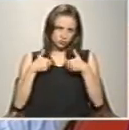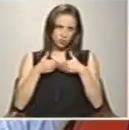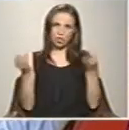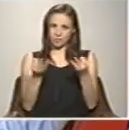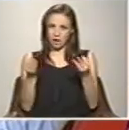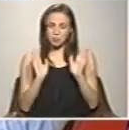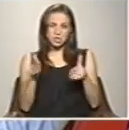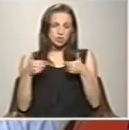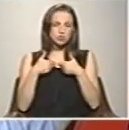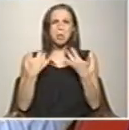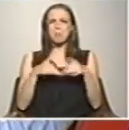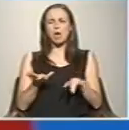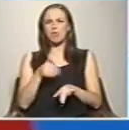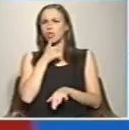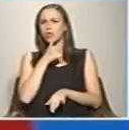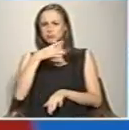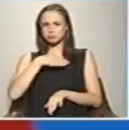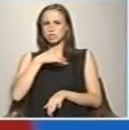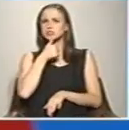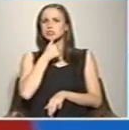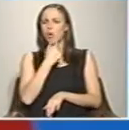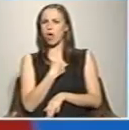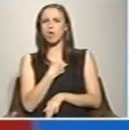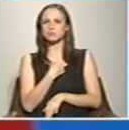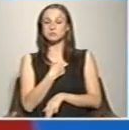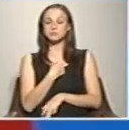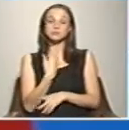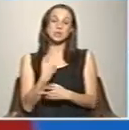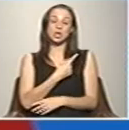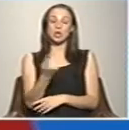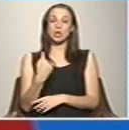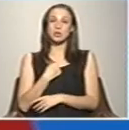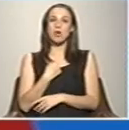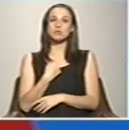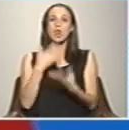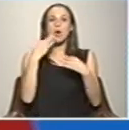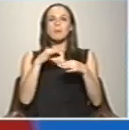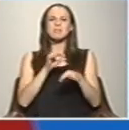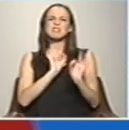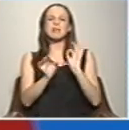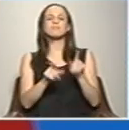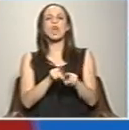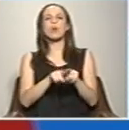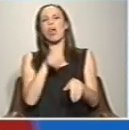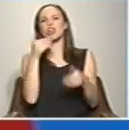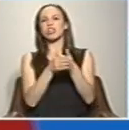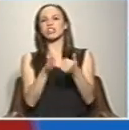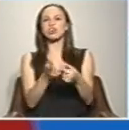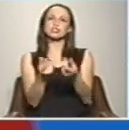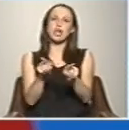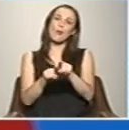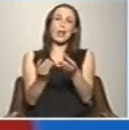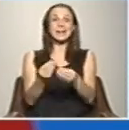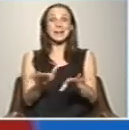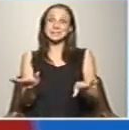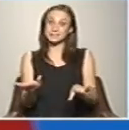as suas tarefas, tem direito a decidir o que é que quer fazer. E nós temos uma grande tendência a tratar os idosos como crianças, e a dizer-lhe,